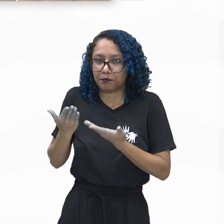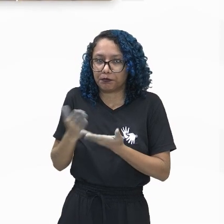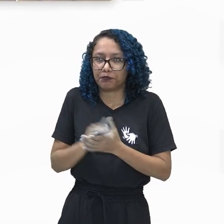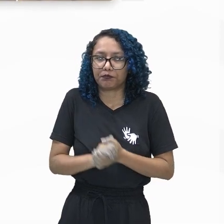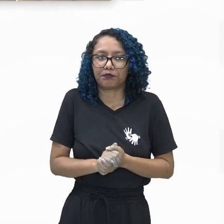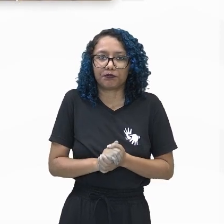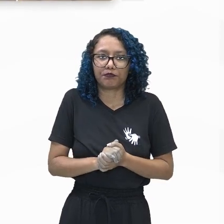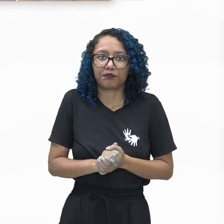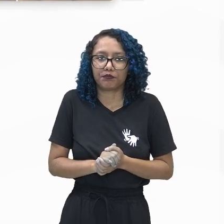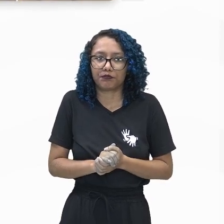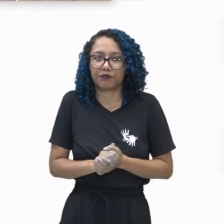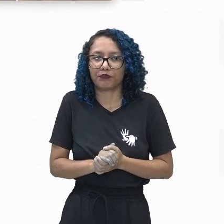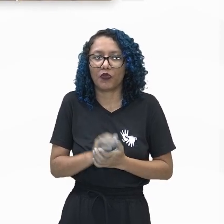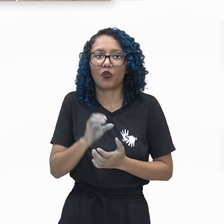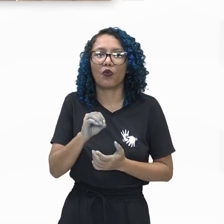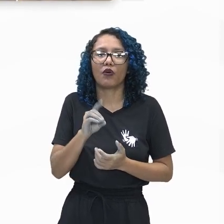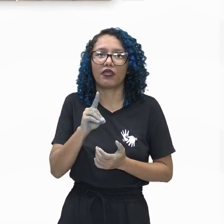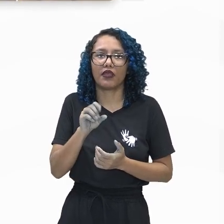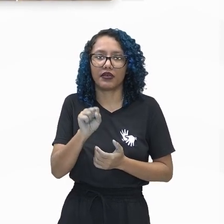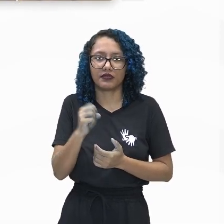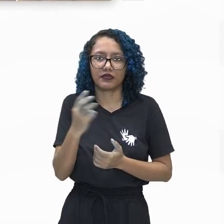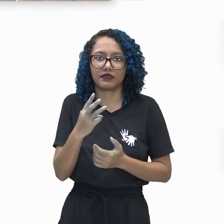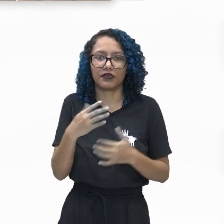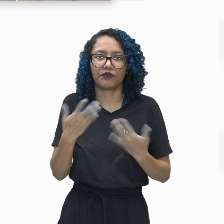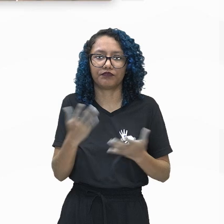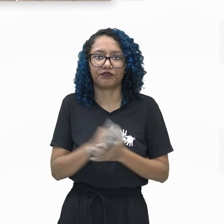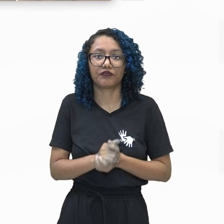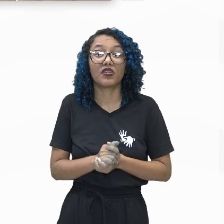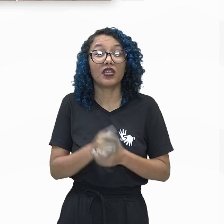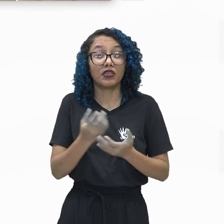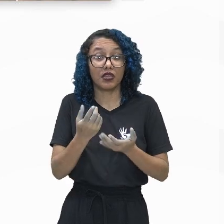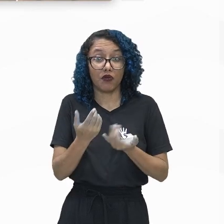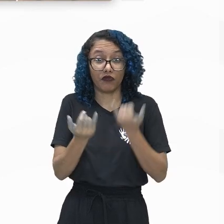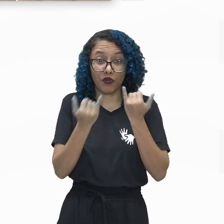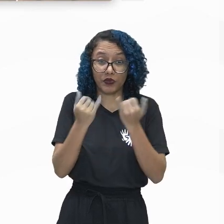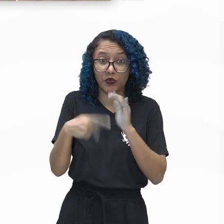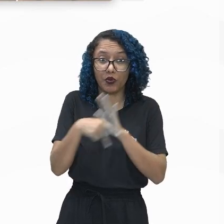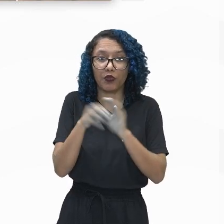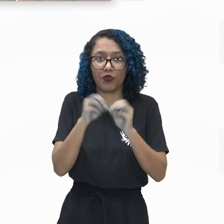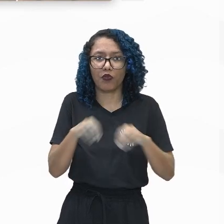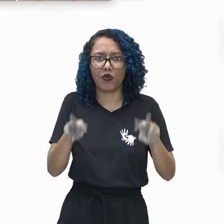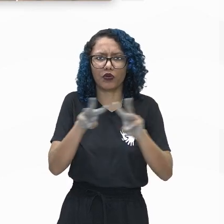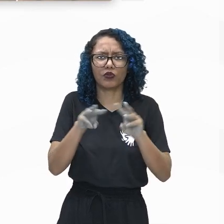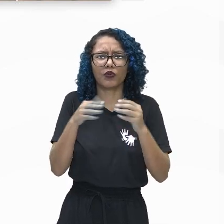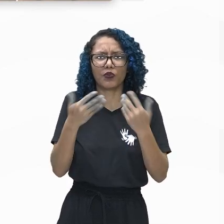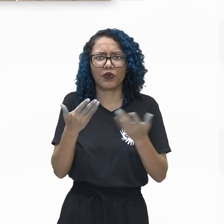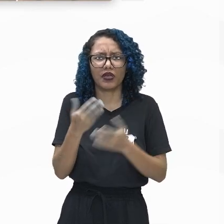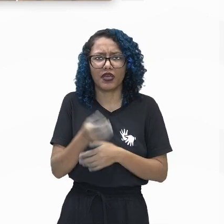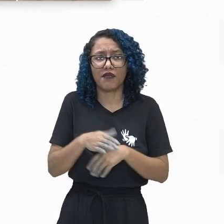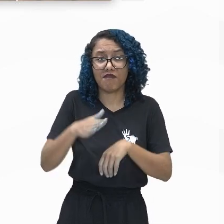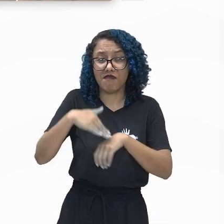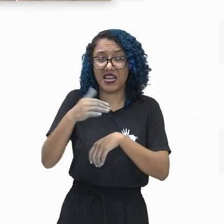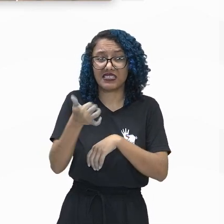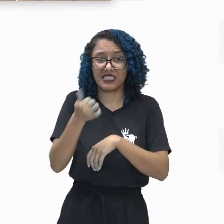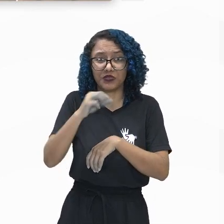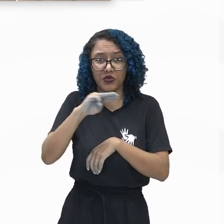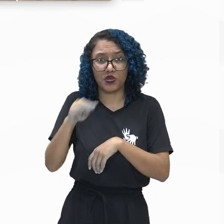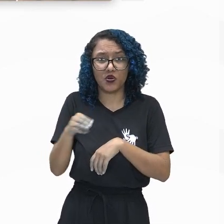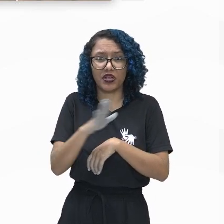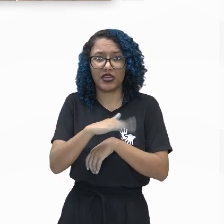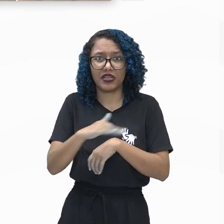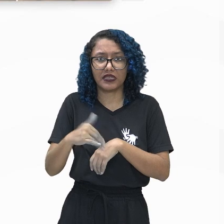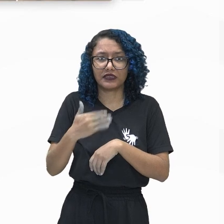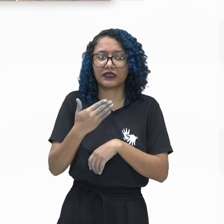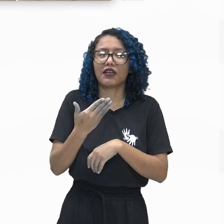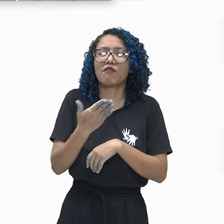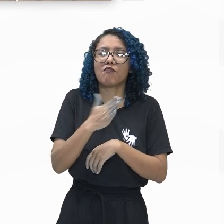uma olhada. Segundo a ONU, mais de 6 milhões de crianças morrem a cada ano antes do seu